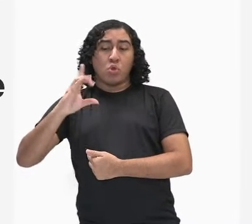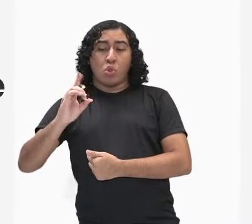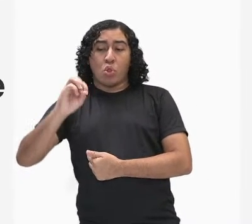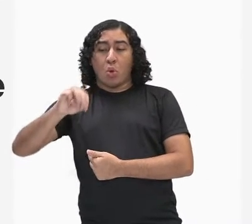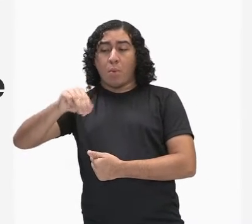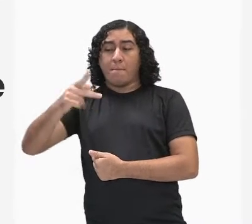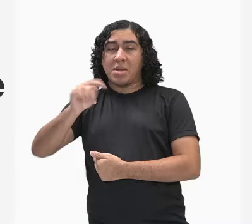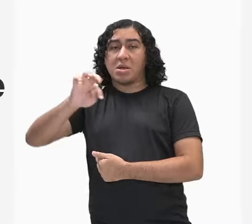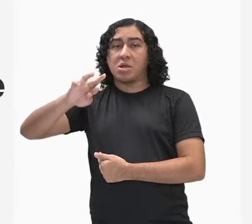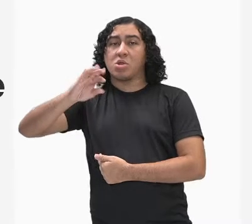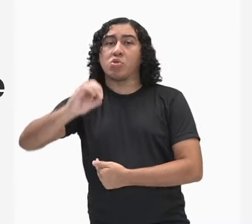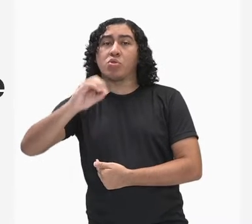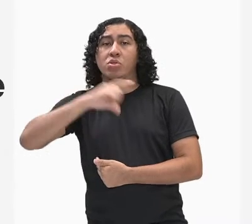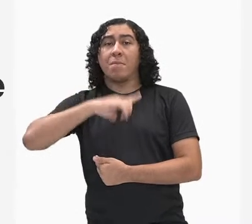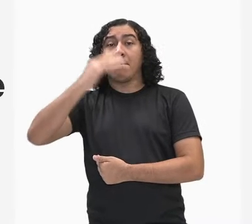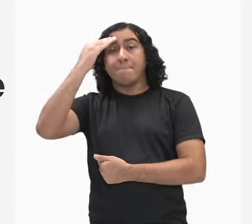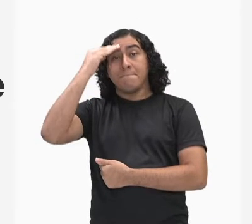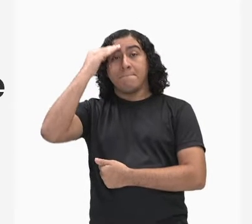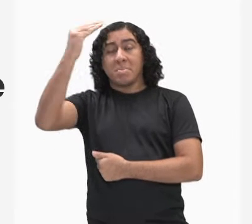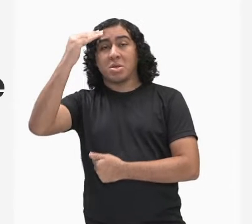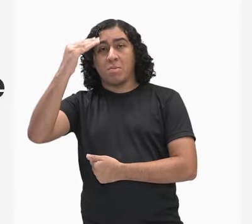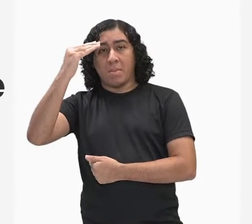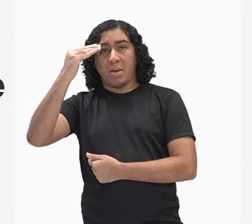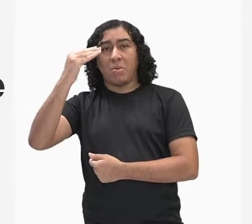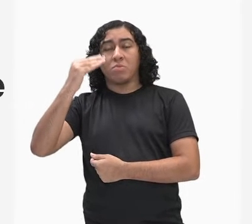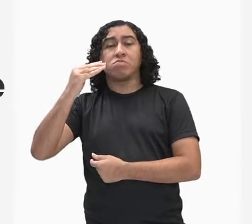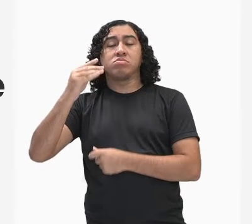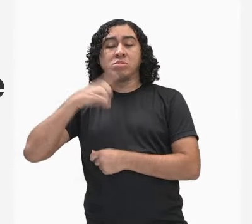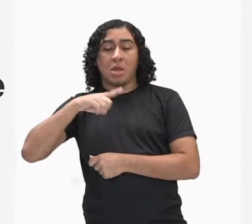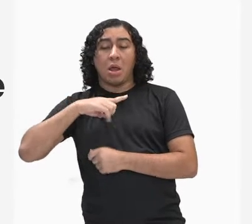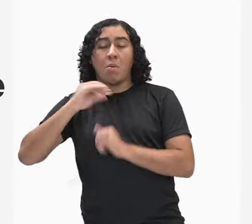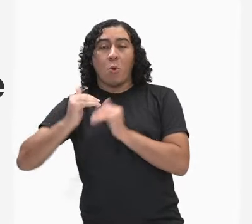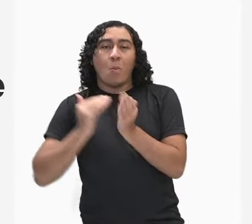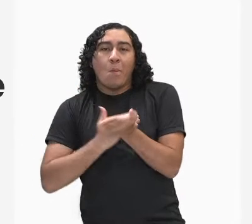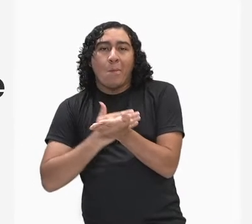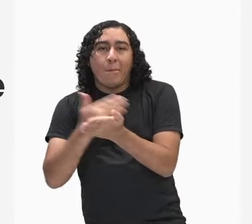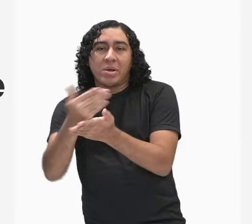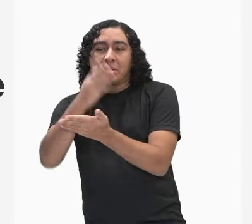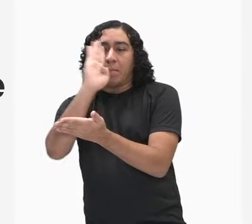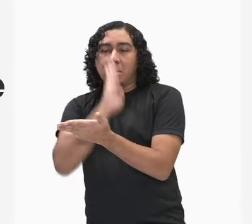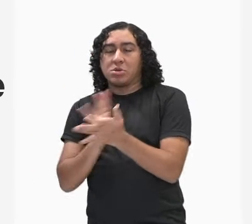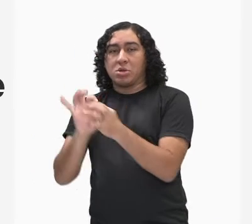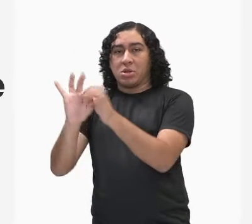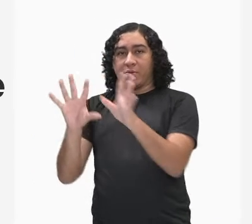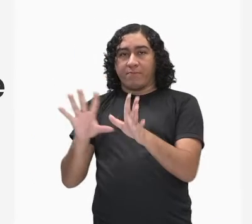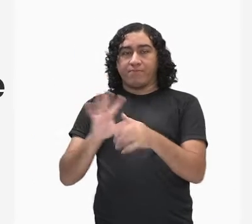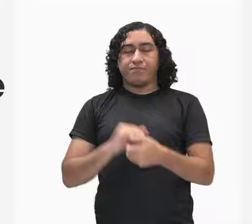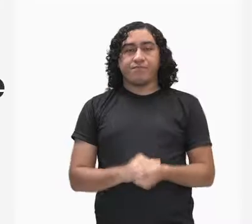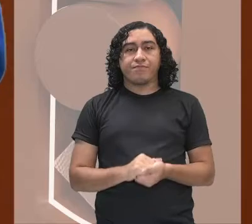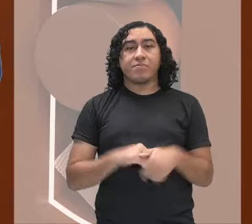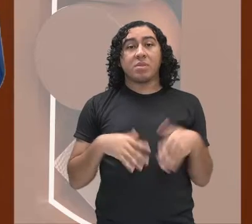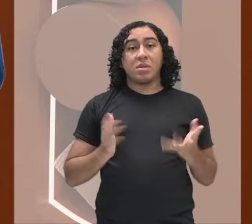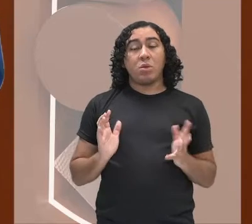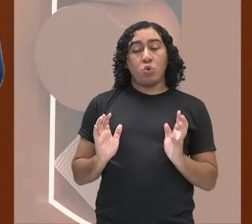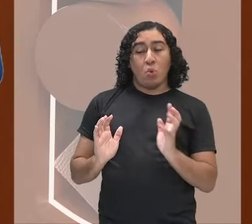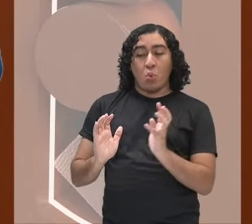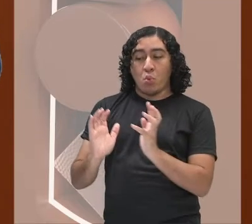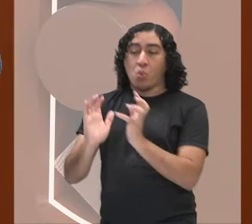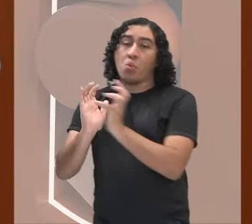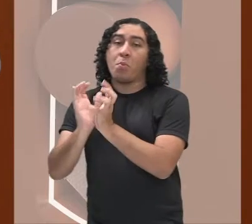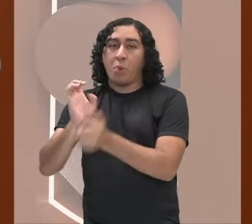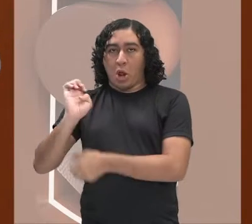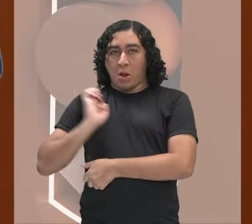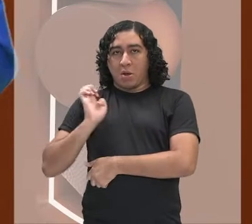na liderança do processo de independência. Vejam lá, os brasileiros que estavam aqui, né, a elite, principalmente a elite